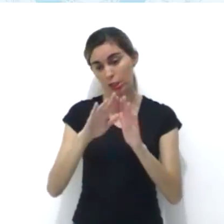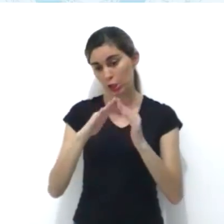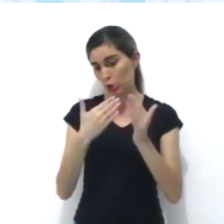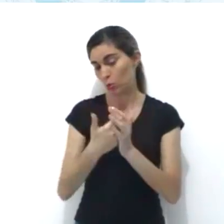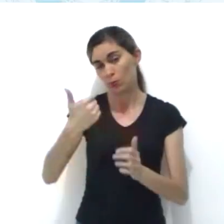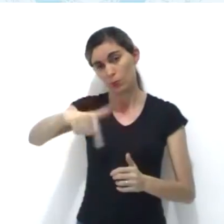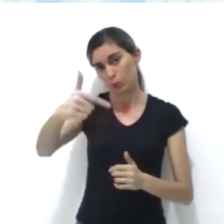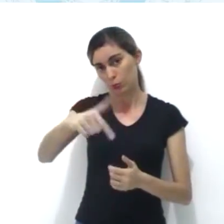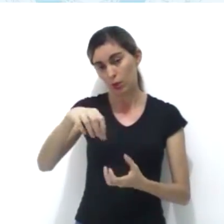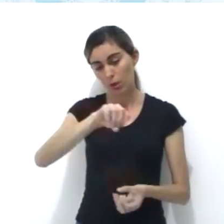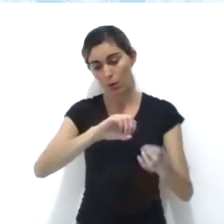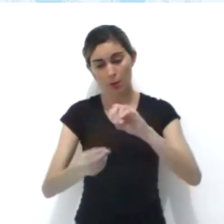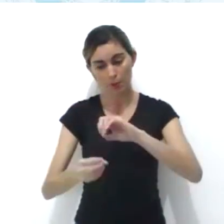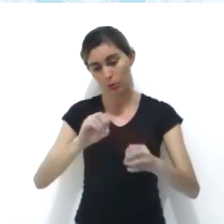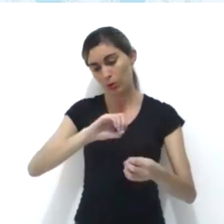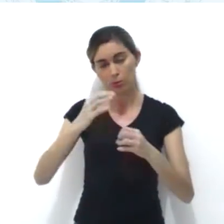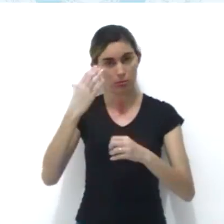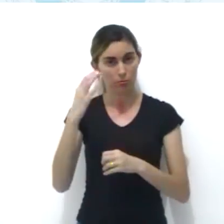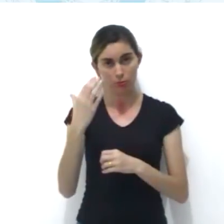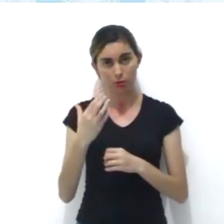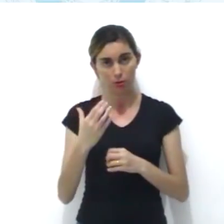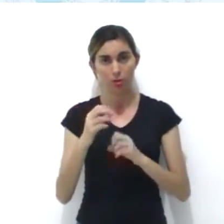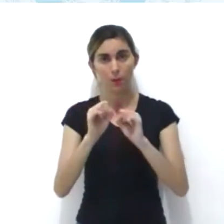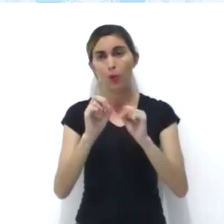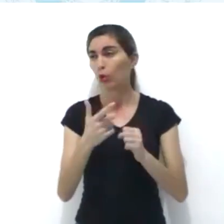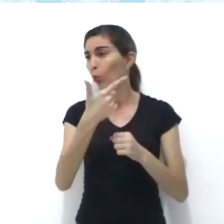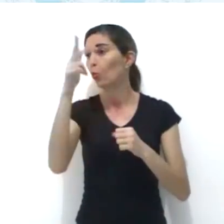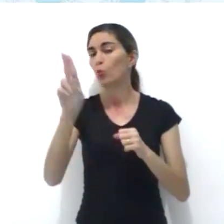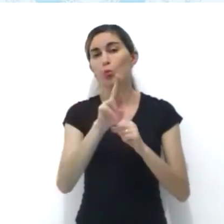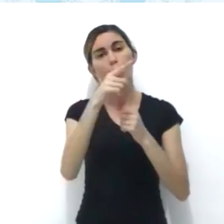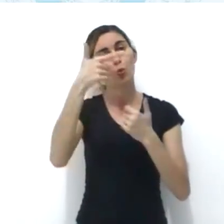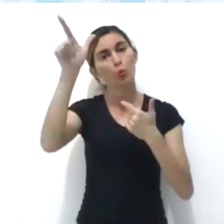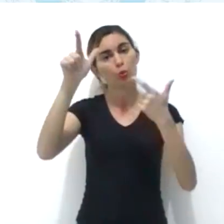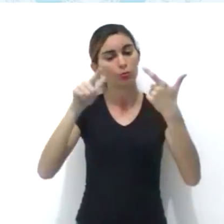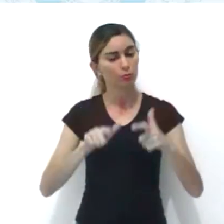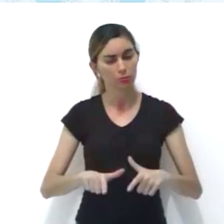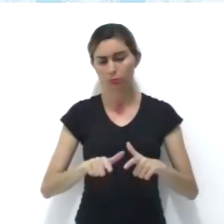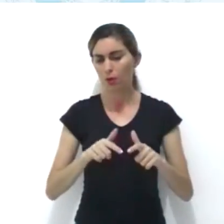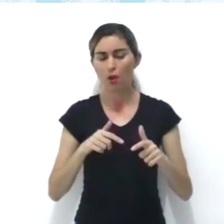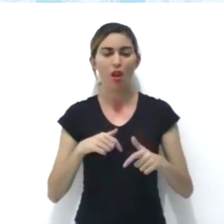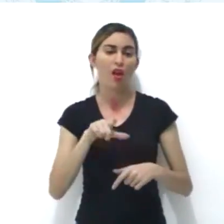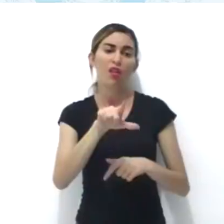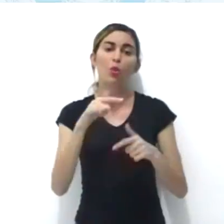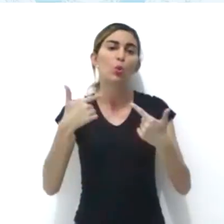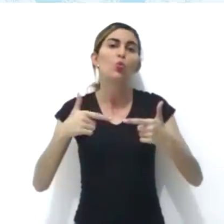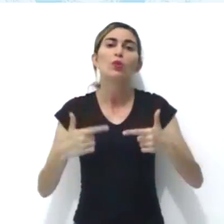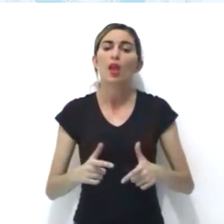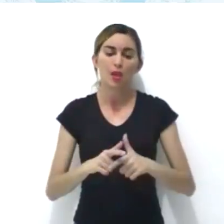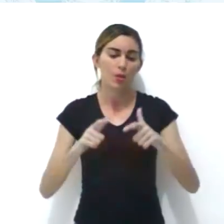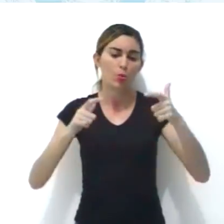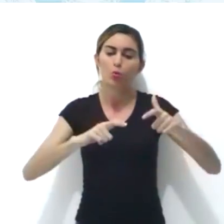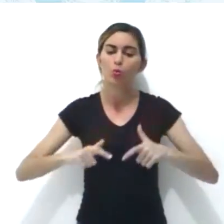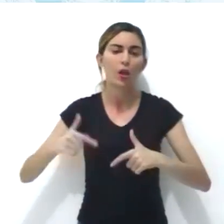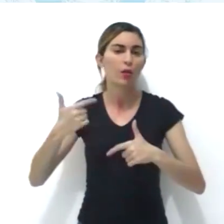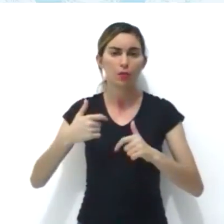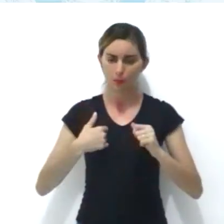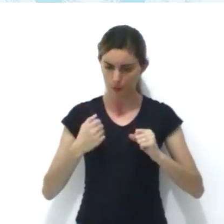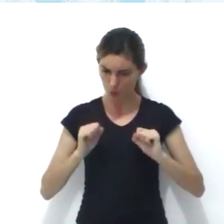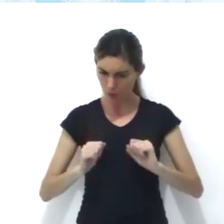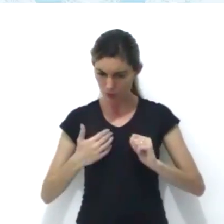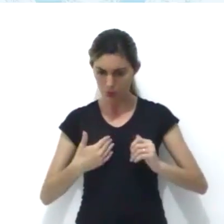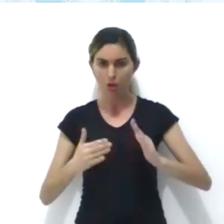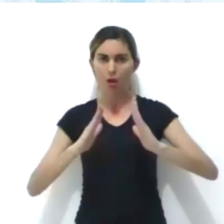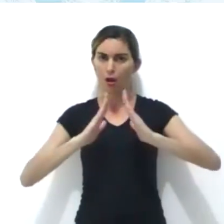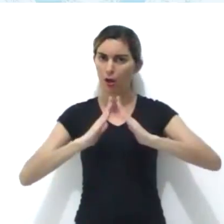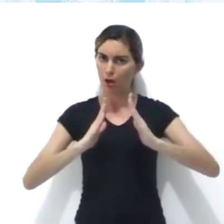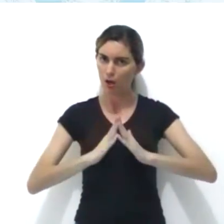sua escola não tiver um laboratório de ciências, use outro espaço. Ah, mas a escola não tem mais espaço. Pode